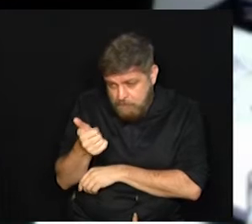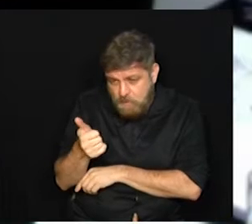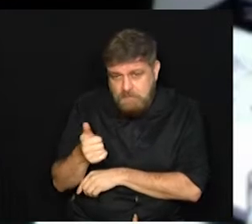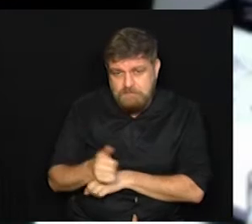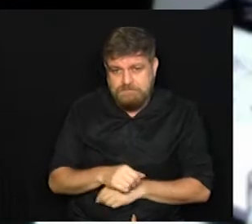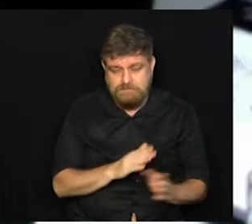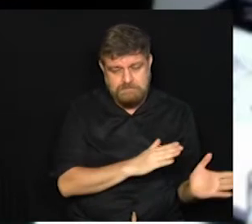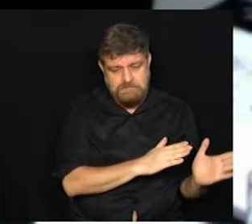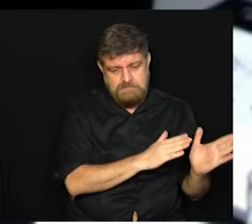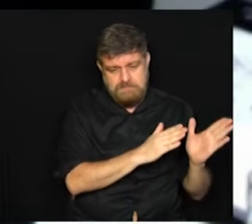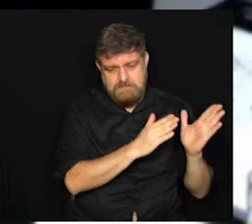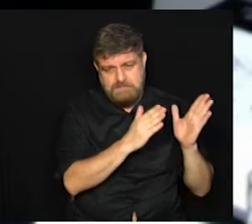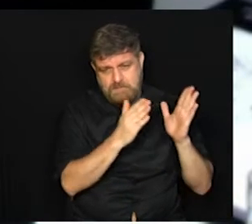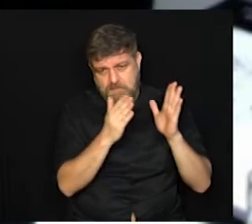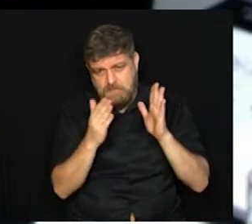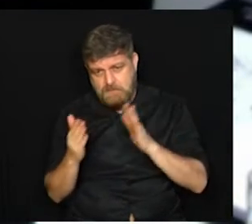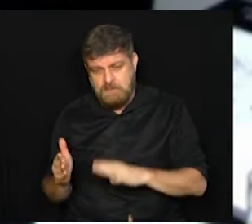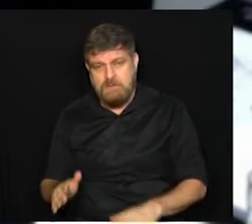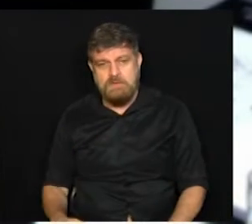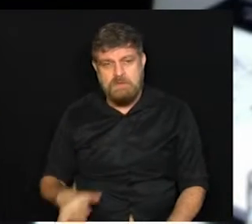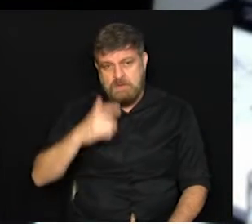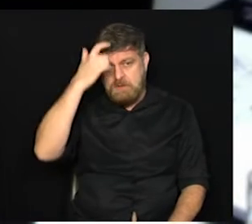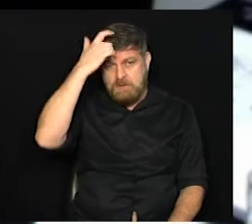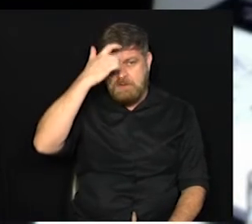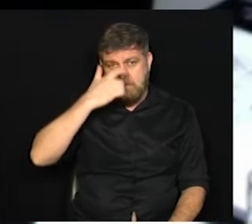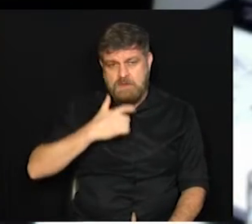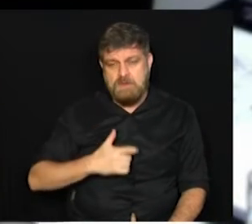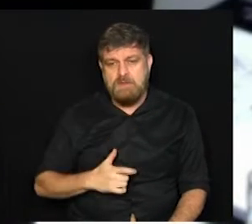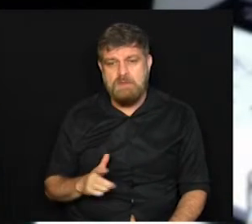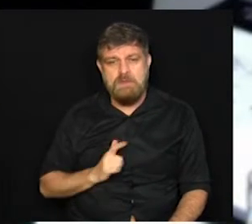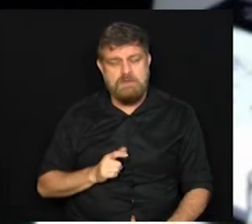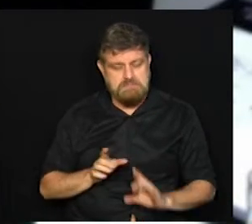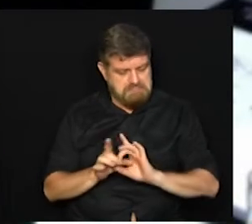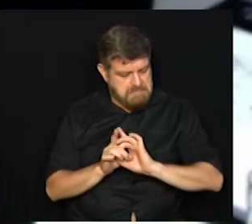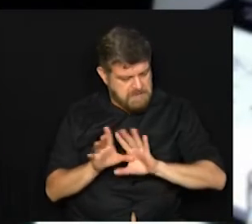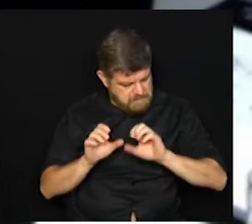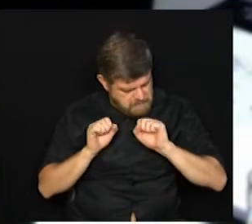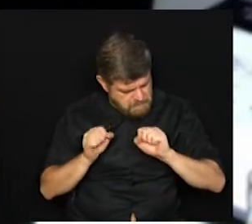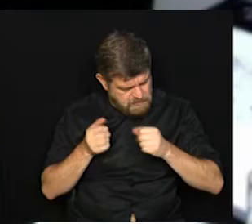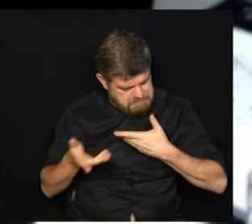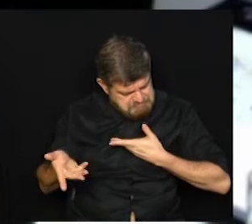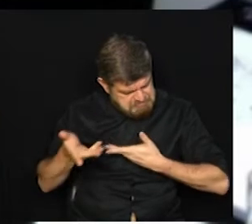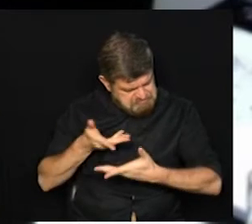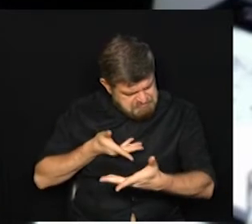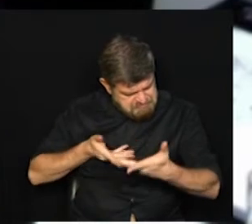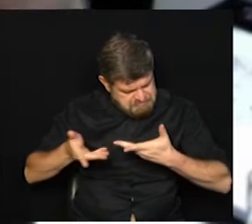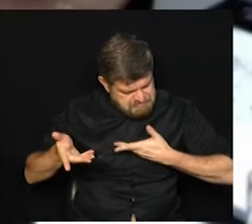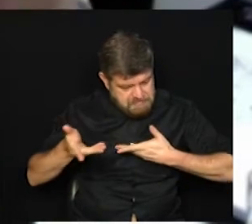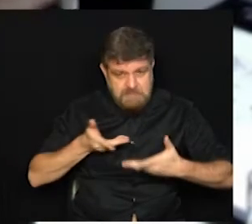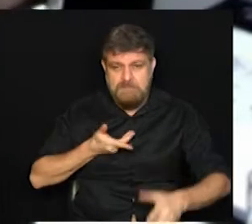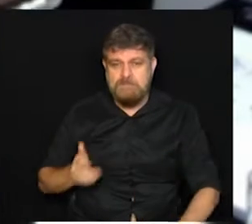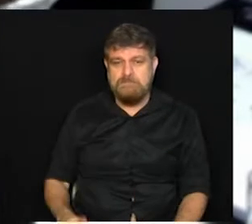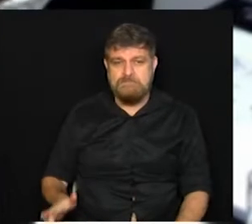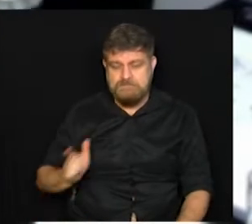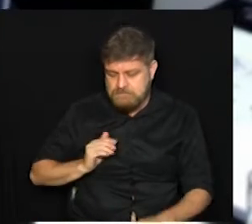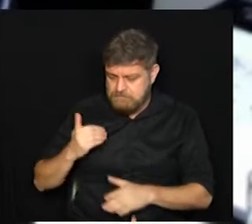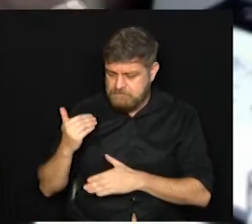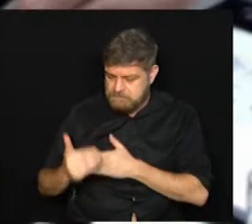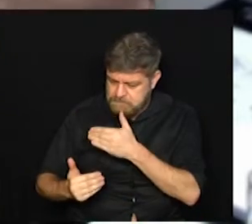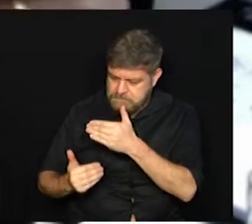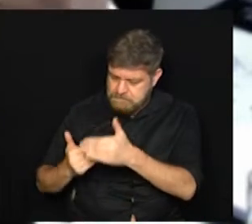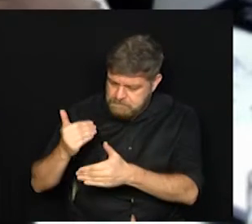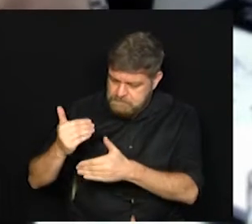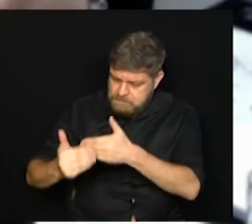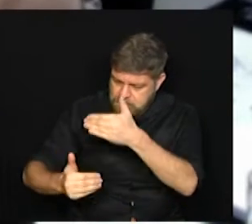decorrer desse tempo todo. Eu sou uma pessoa totalmente aberta, estou à disposição para, a passo, a gente